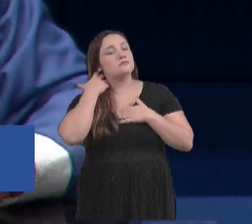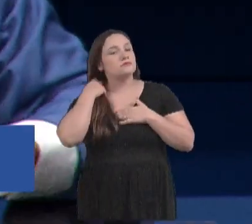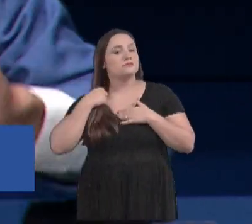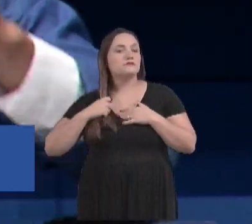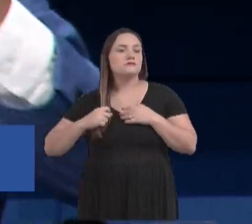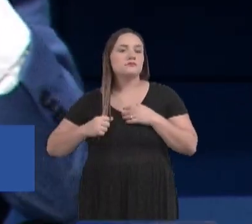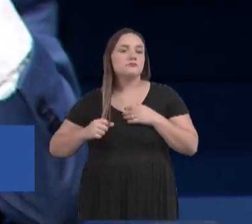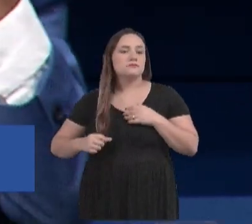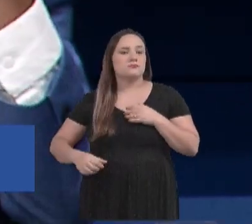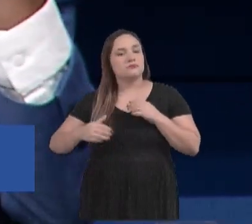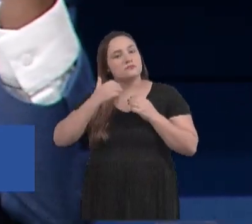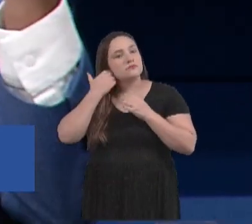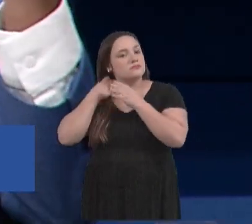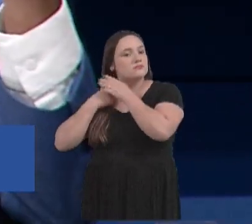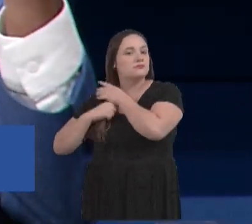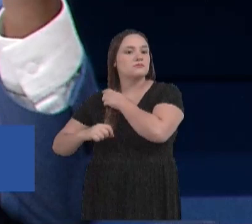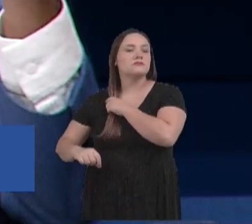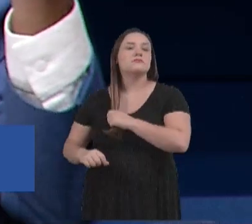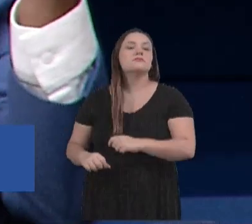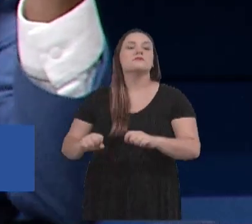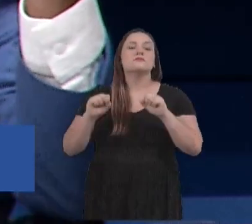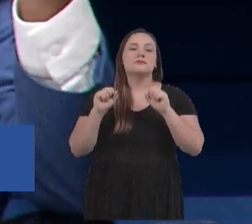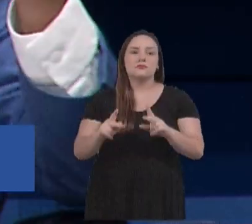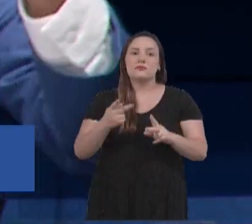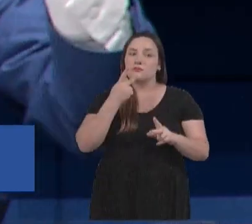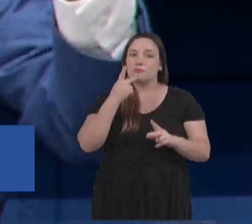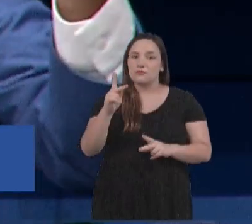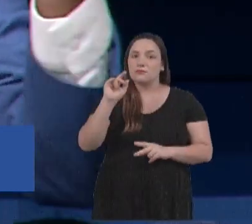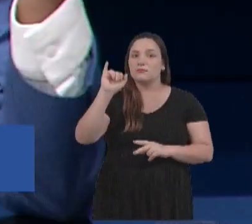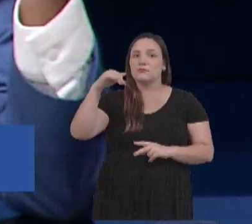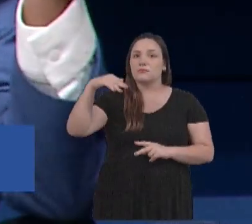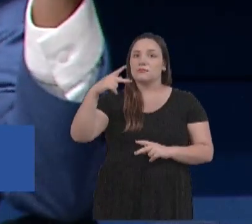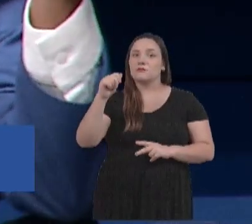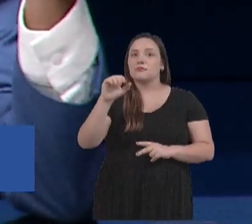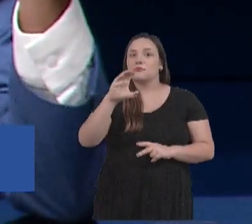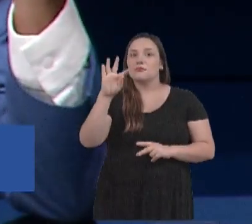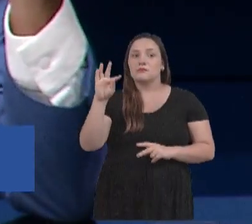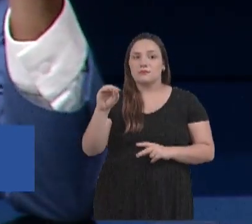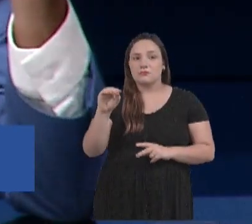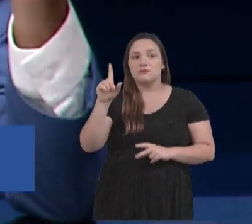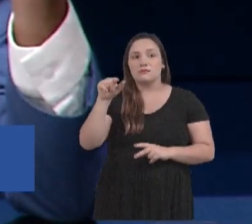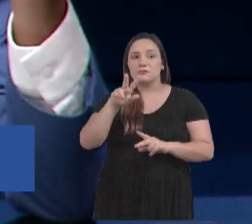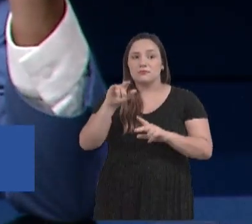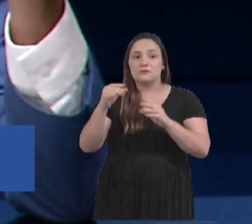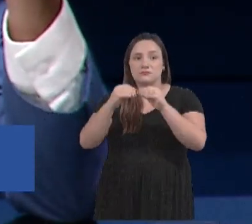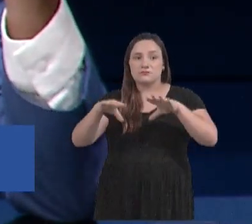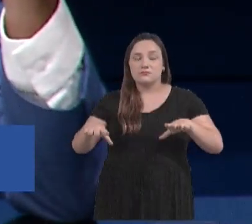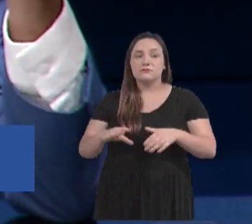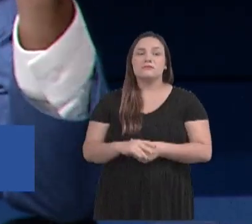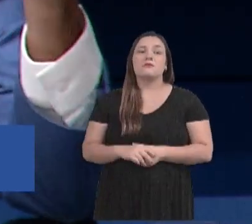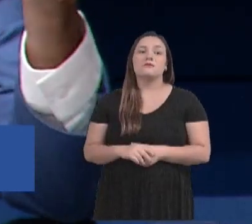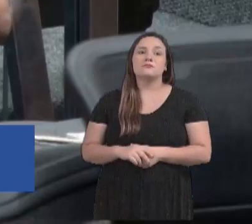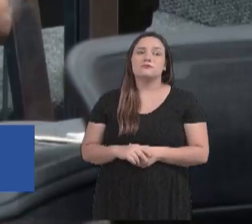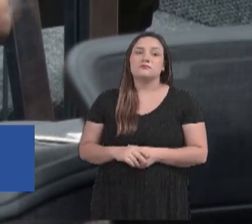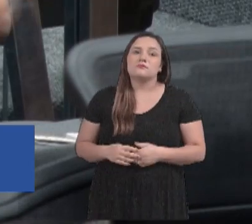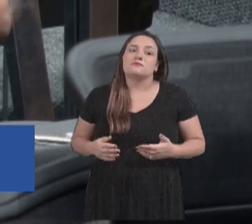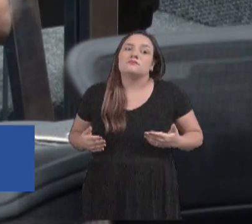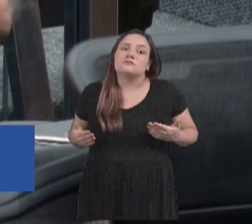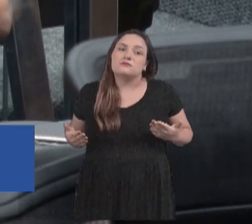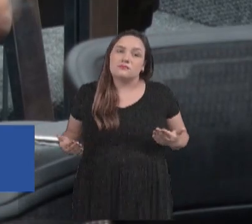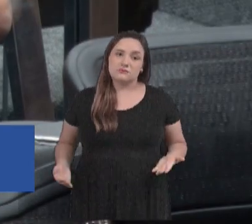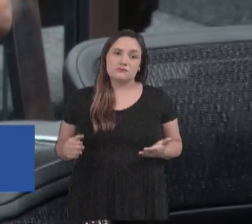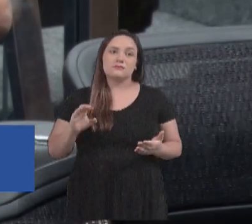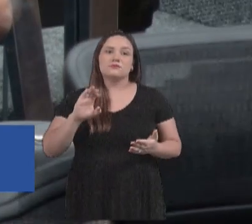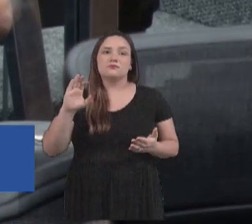Segunda, foi falado aí do impacto que o governo, se não mudasse, como é que o governo não apresenta impacto? Óbvio, eu